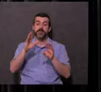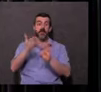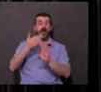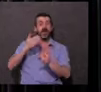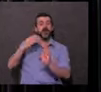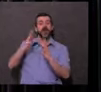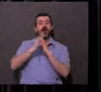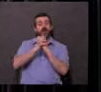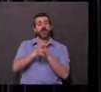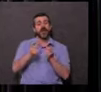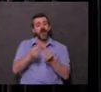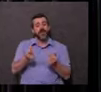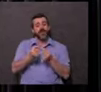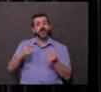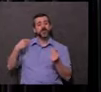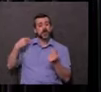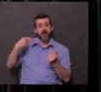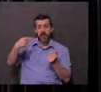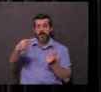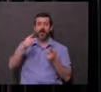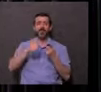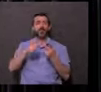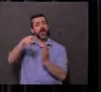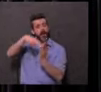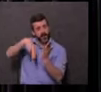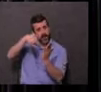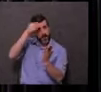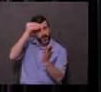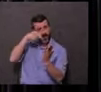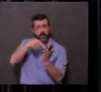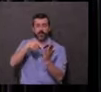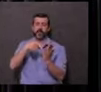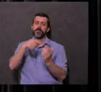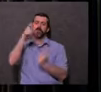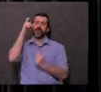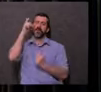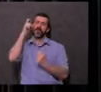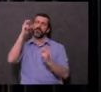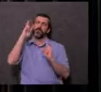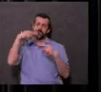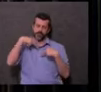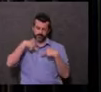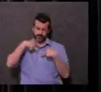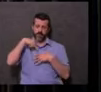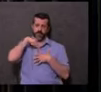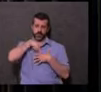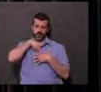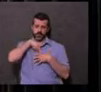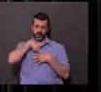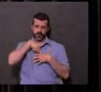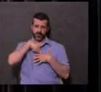e que aprendessem a ler, Lúcia está ocupada com o seu interior, de tal